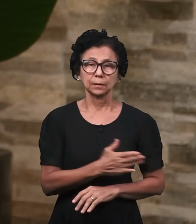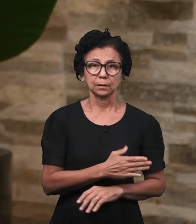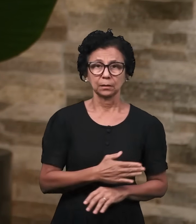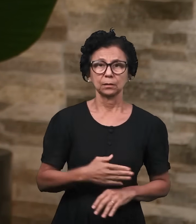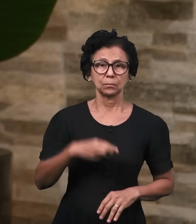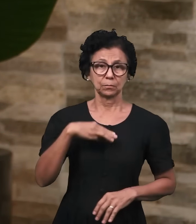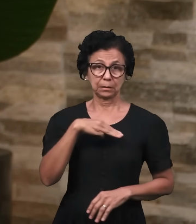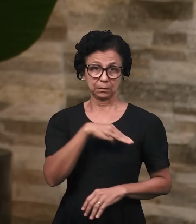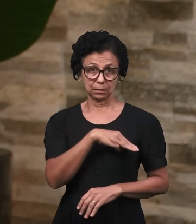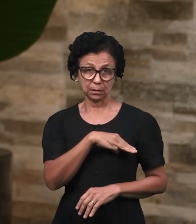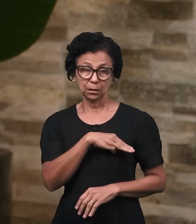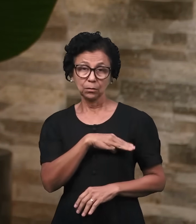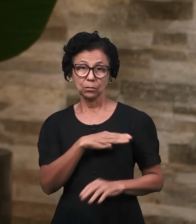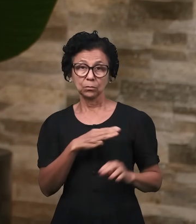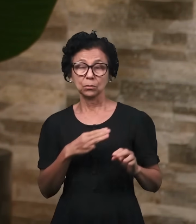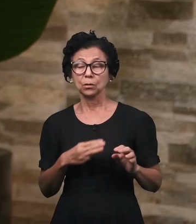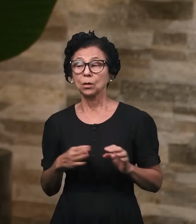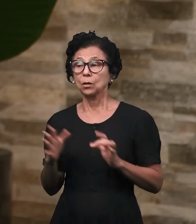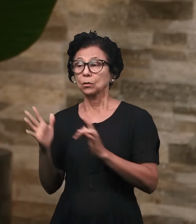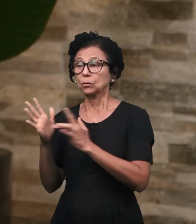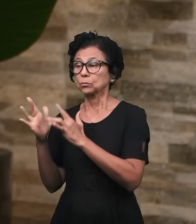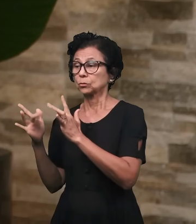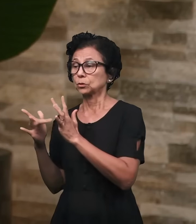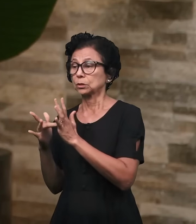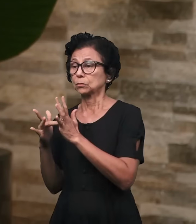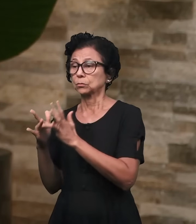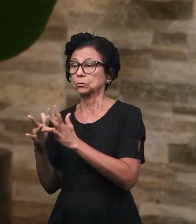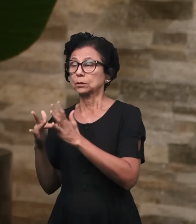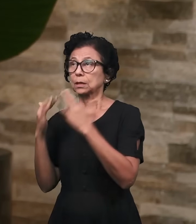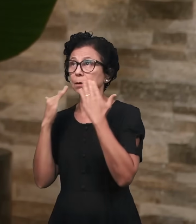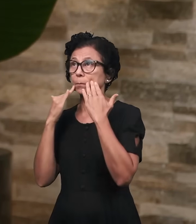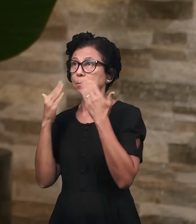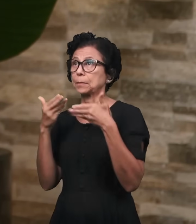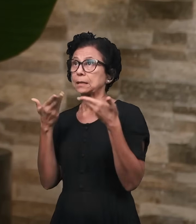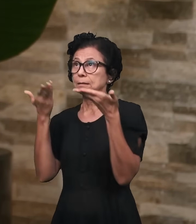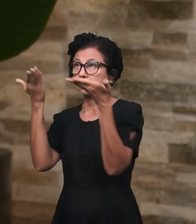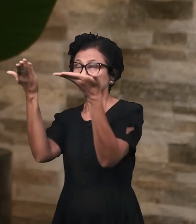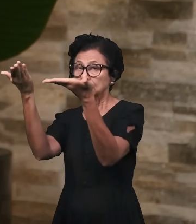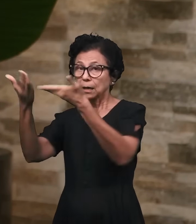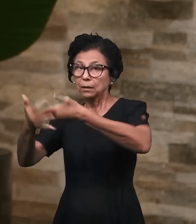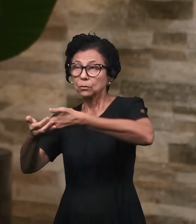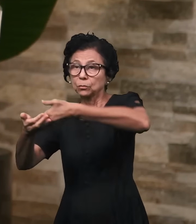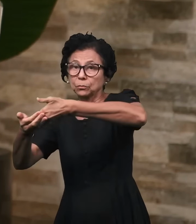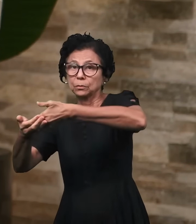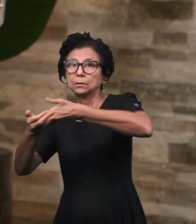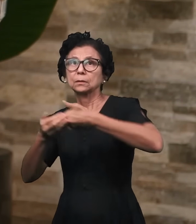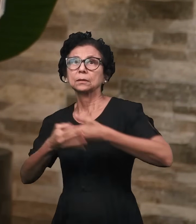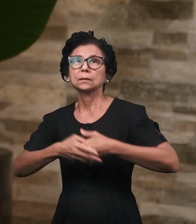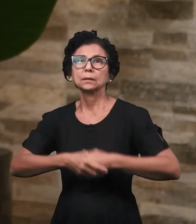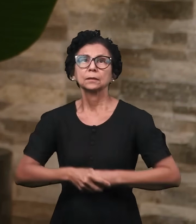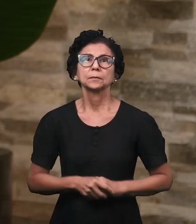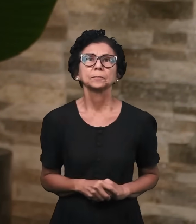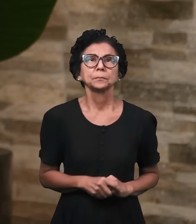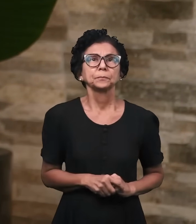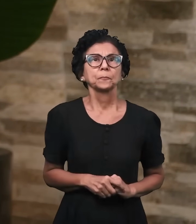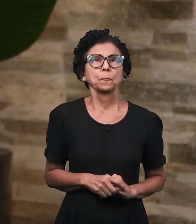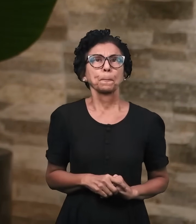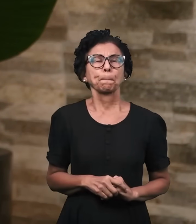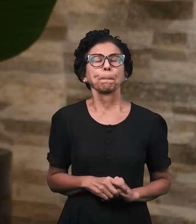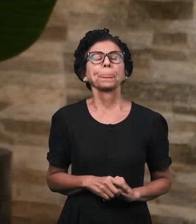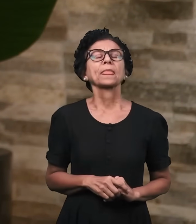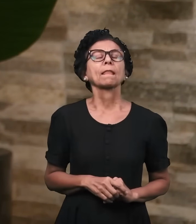de Mateus, o primeiro capítulo de Mateus é, inclusive, para dar legitimidade que Como ele rei.